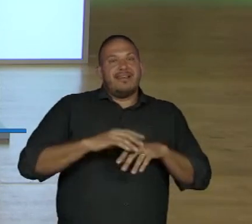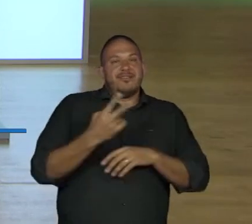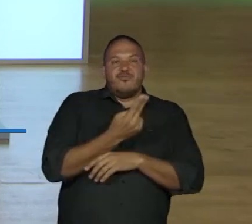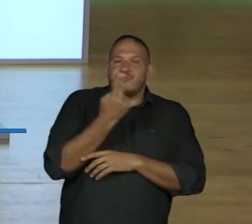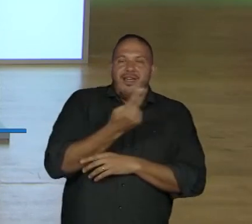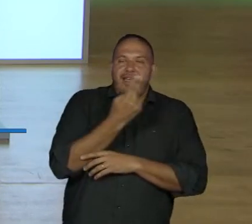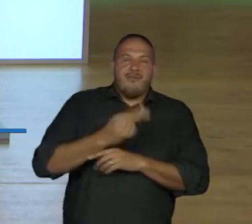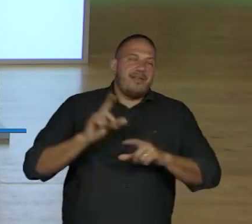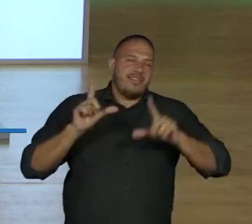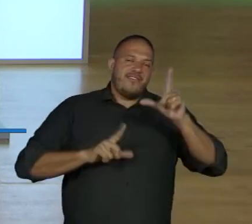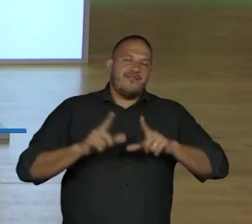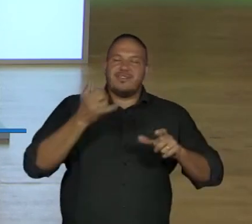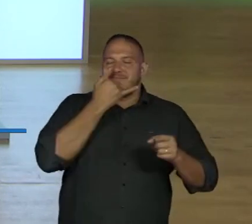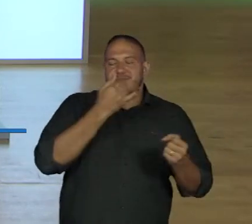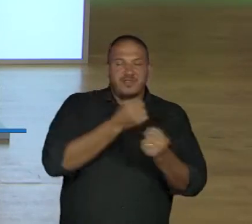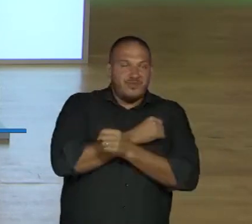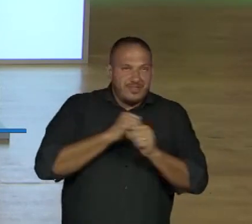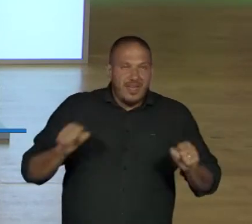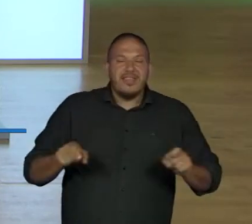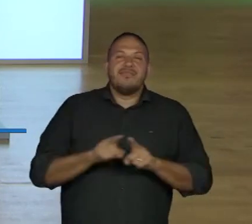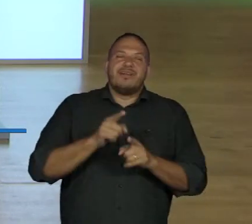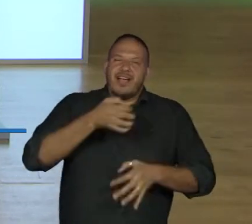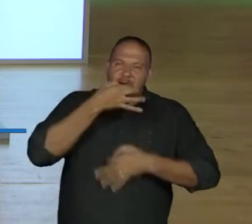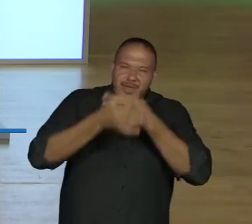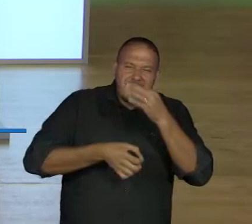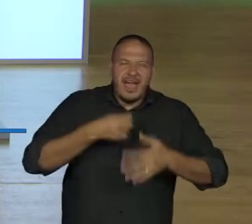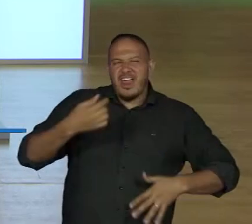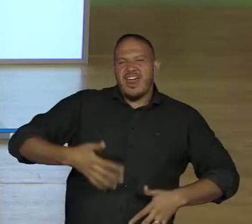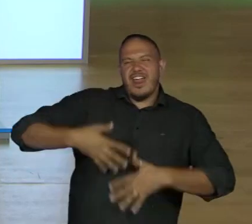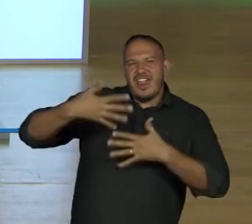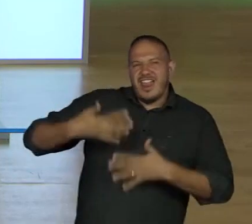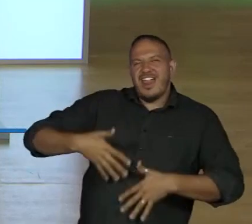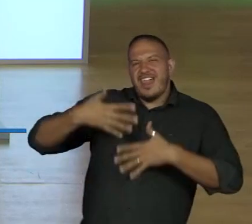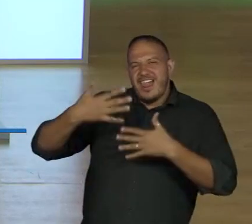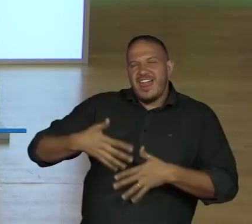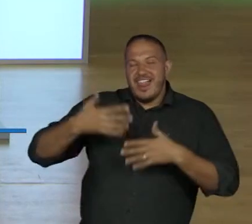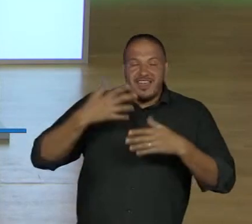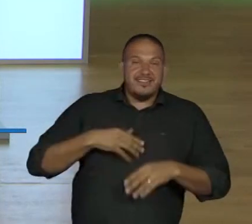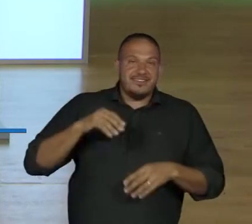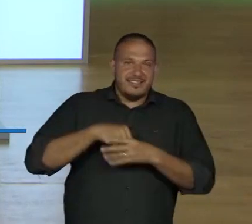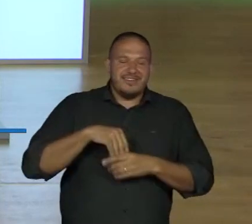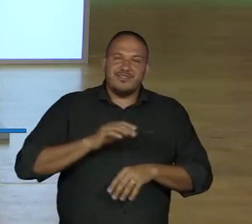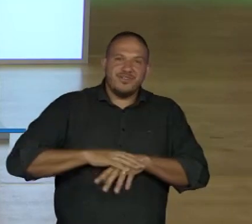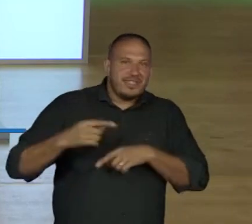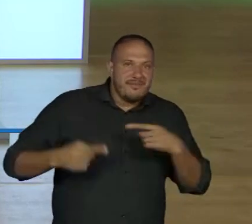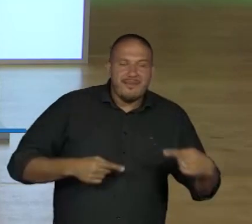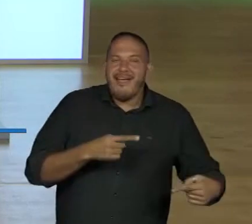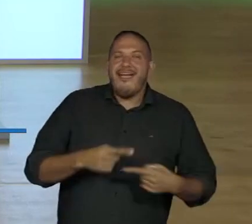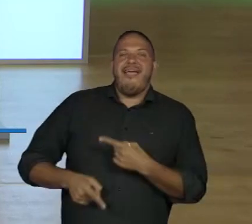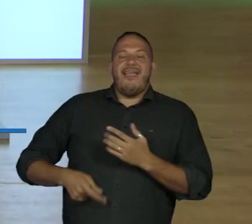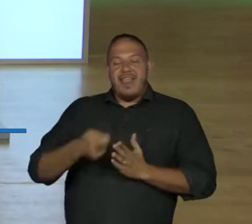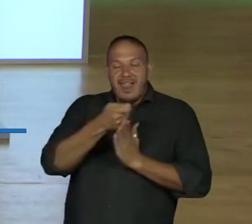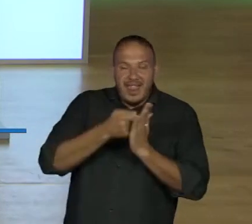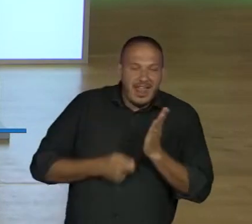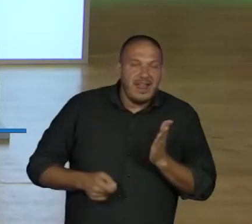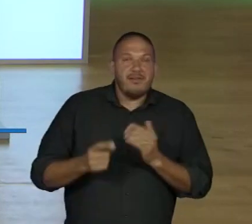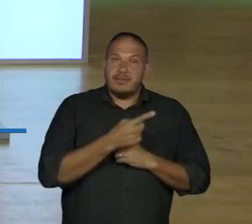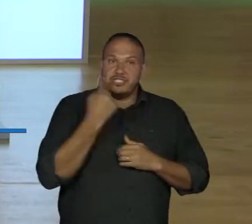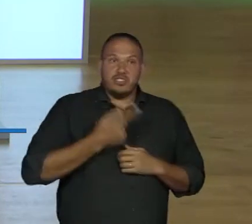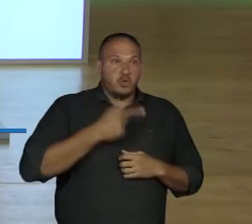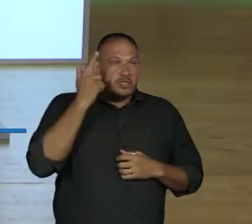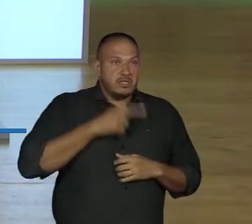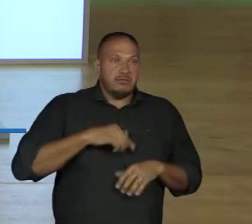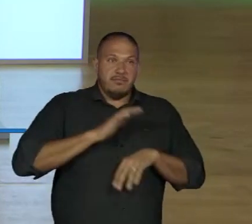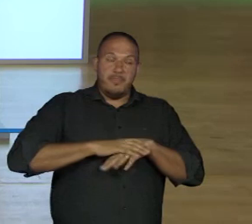fazer tantas intervenções. Os comentários que eles colocaram nos debates, eles iriam escrever para a gente poder colocar